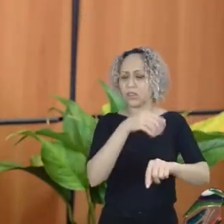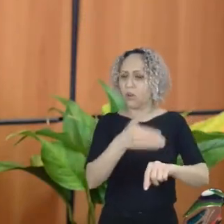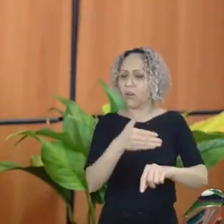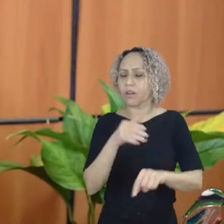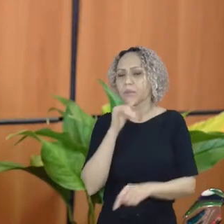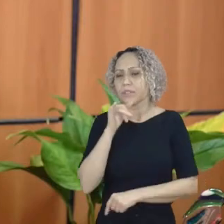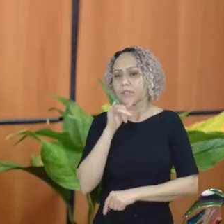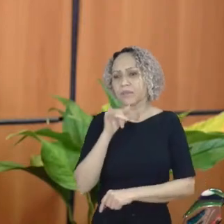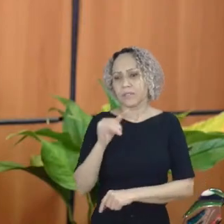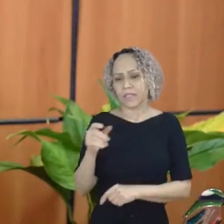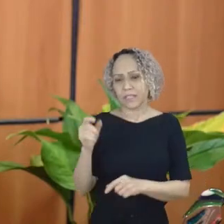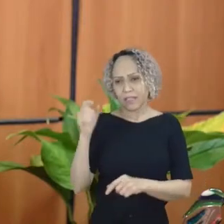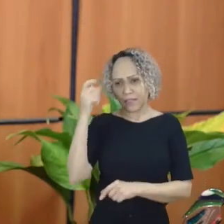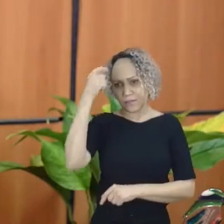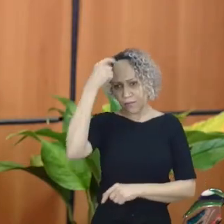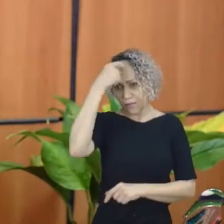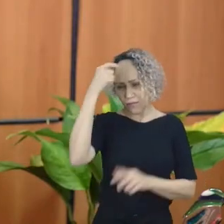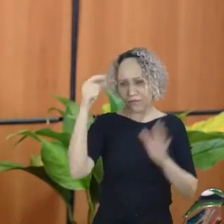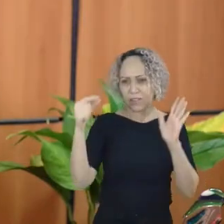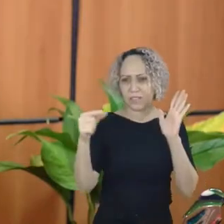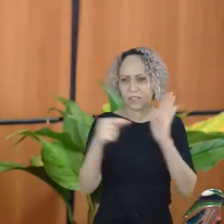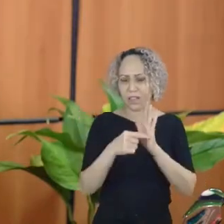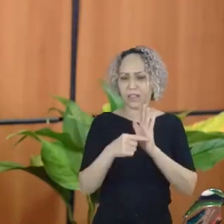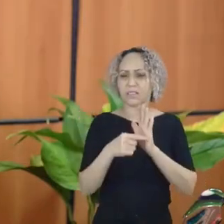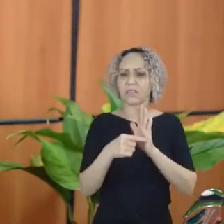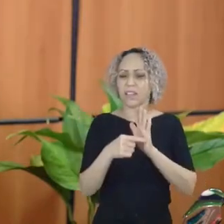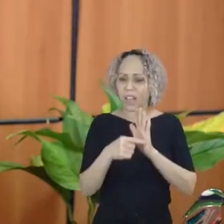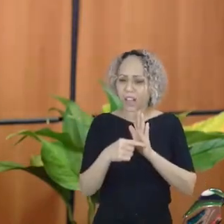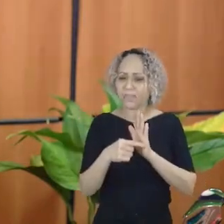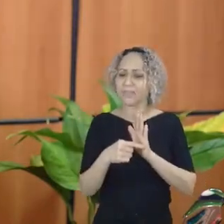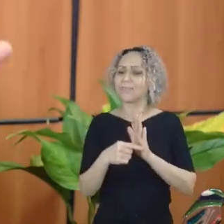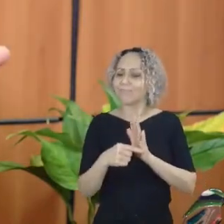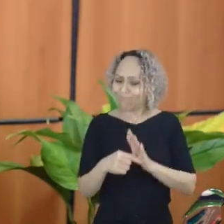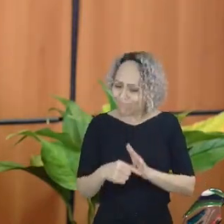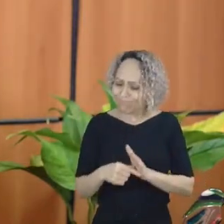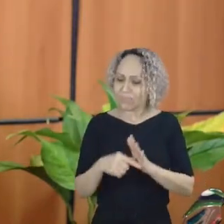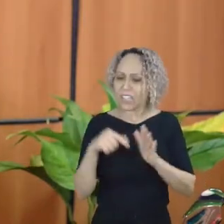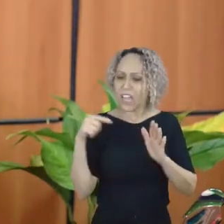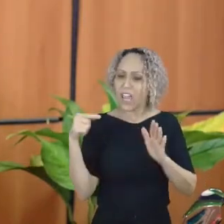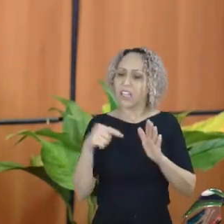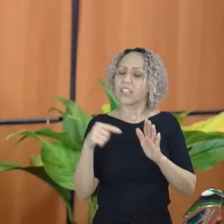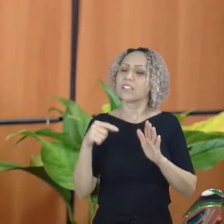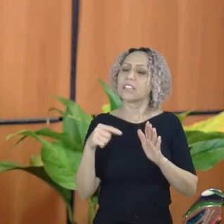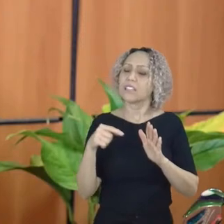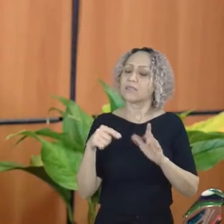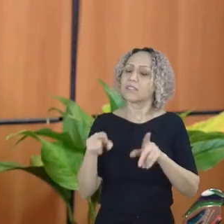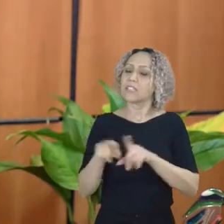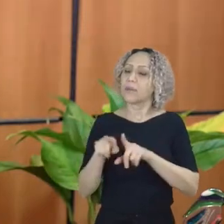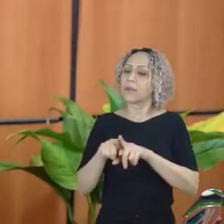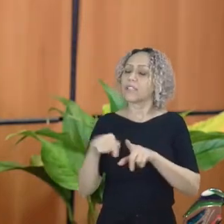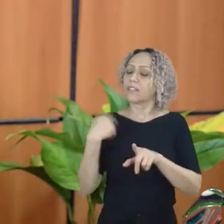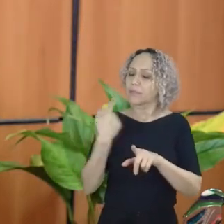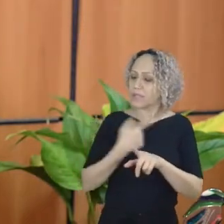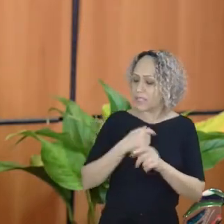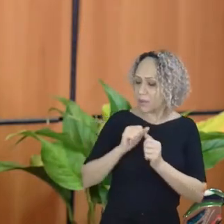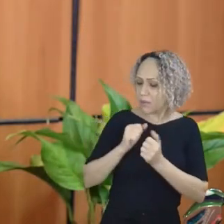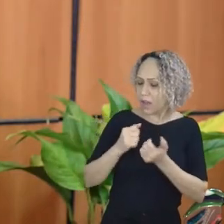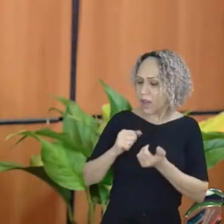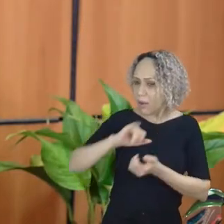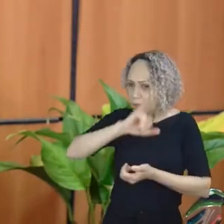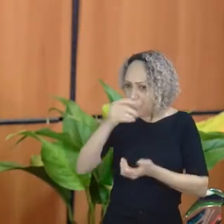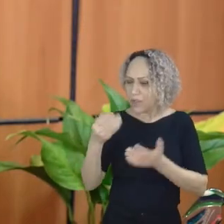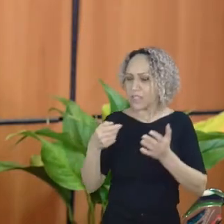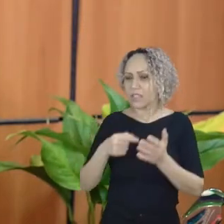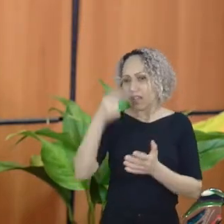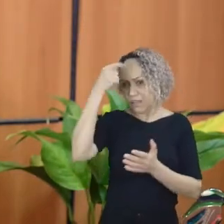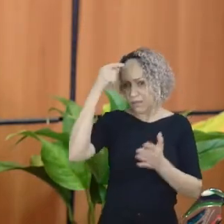para chegar, então é preciso planejar junto para trazer uma proteção ao mundo do trabalho. É fundamental que